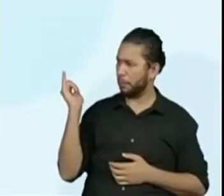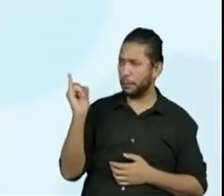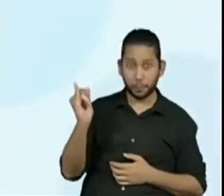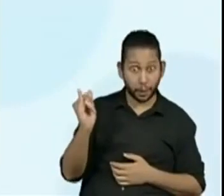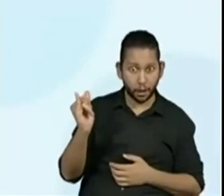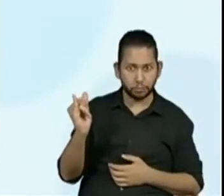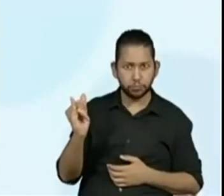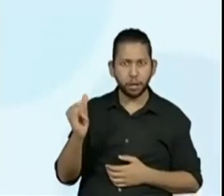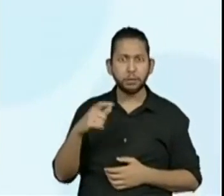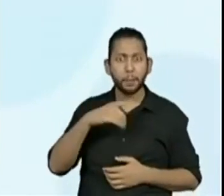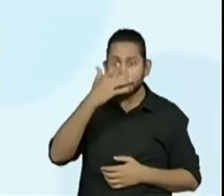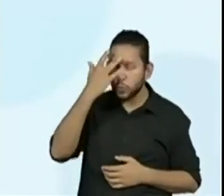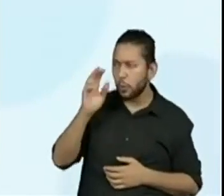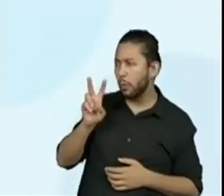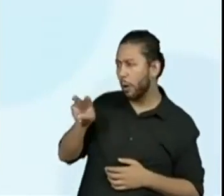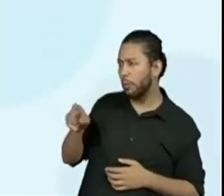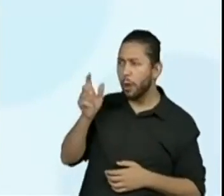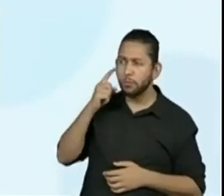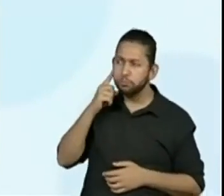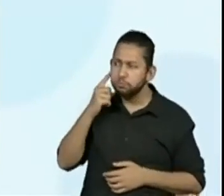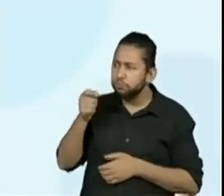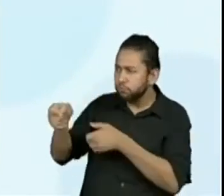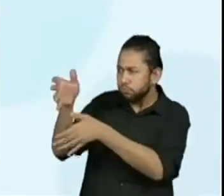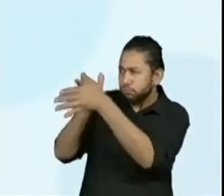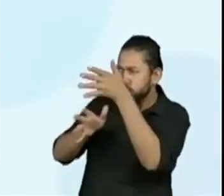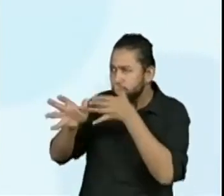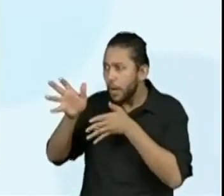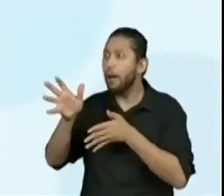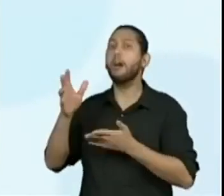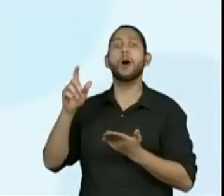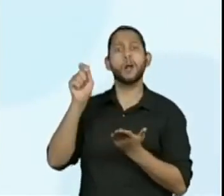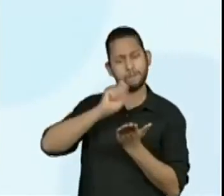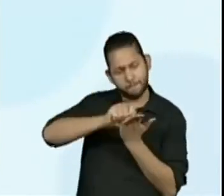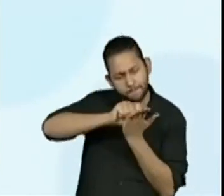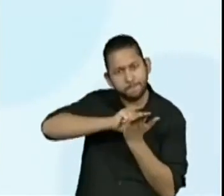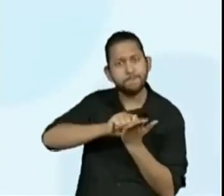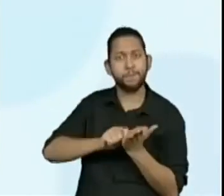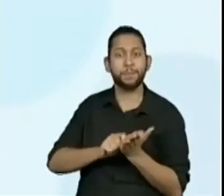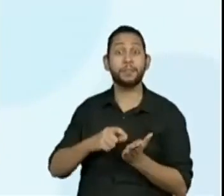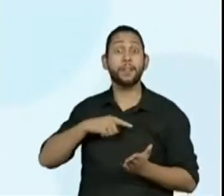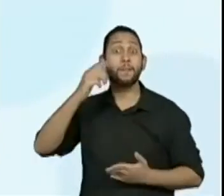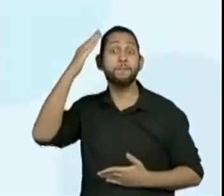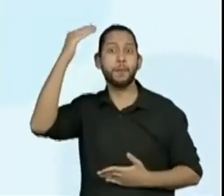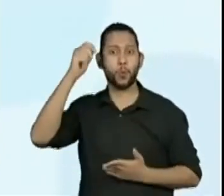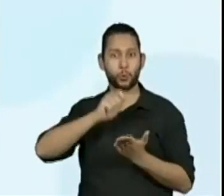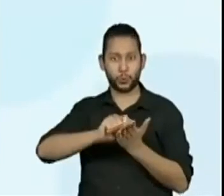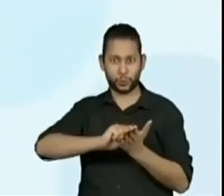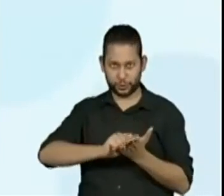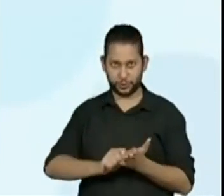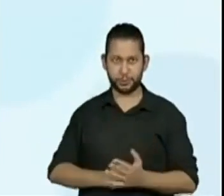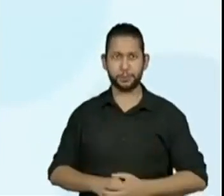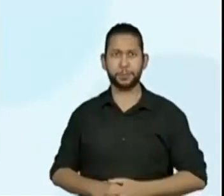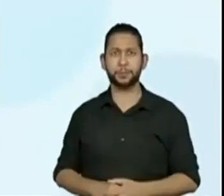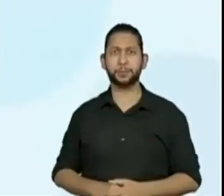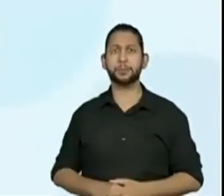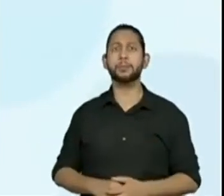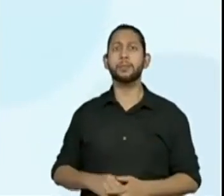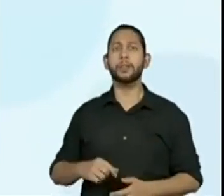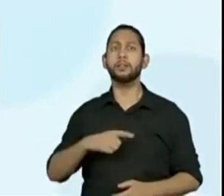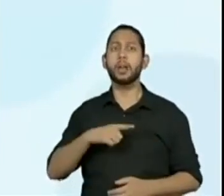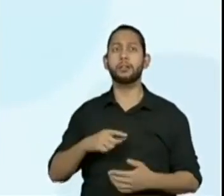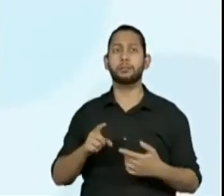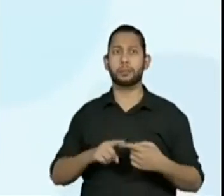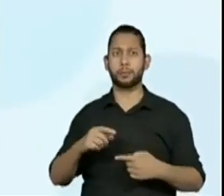registradas em livros. Os autores de contos tradicionais mais conhecidos são Charles